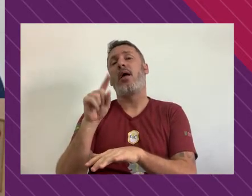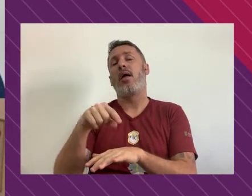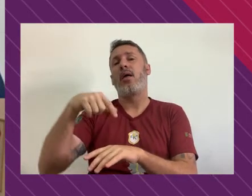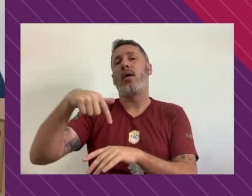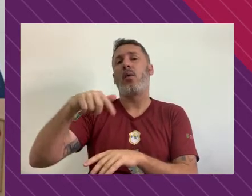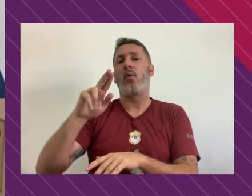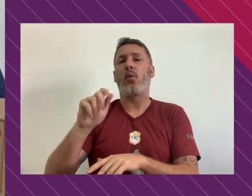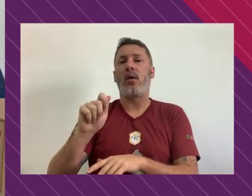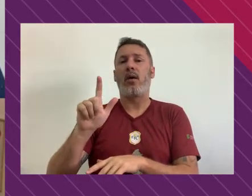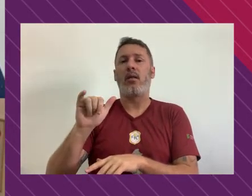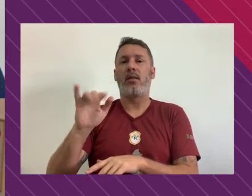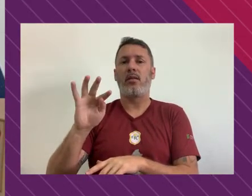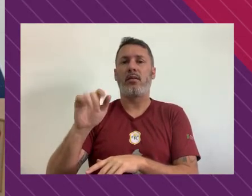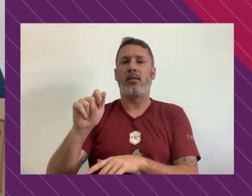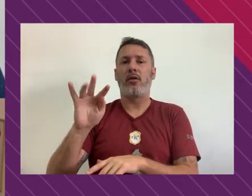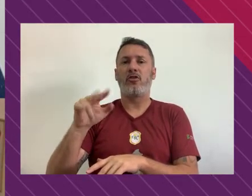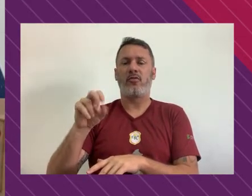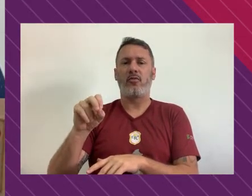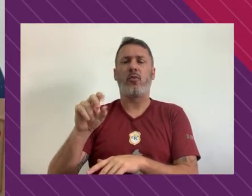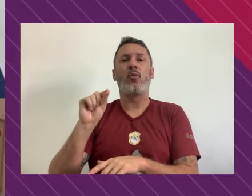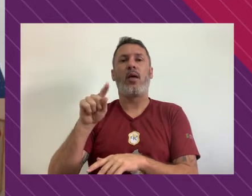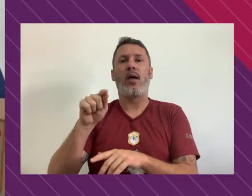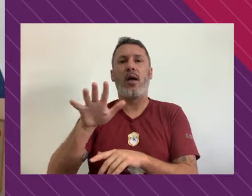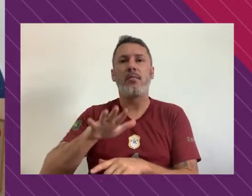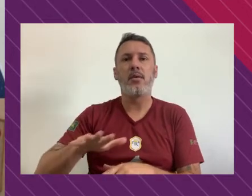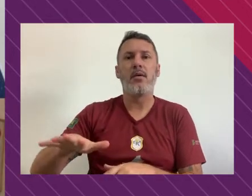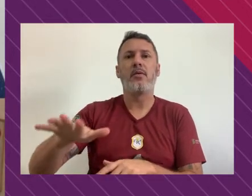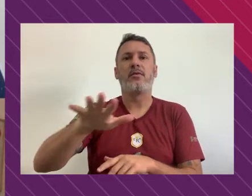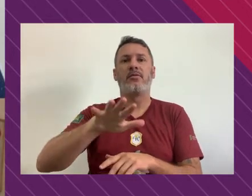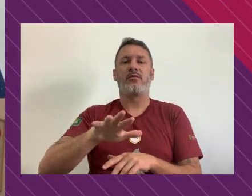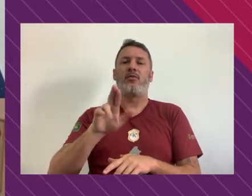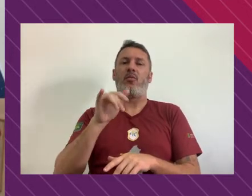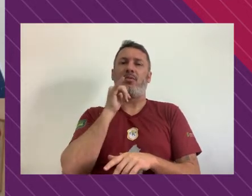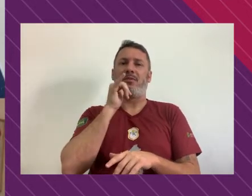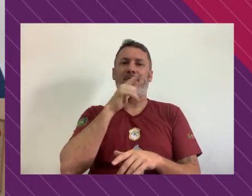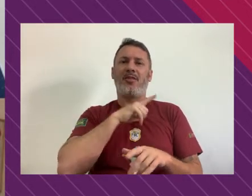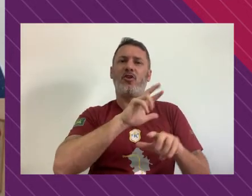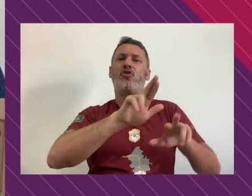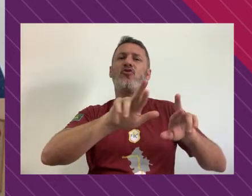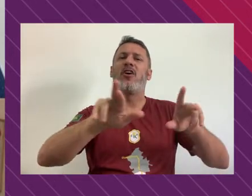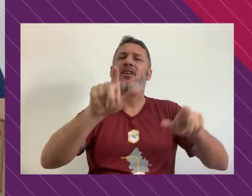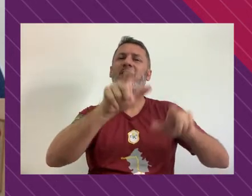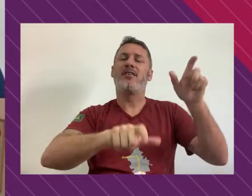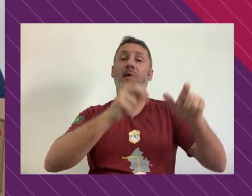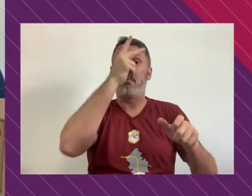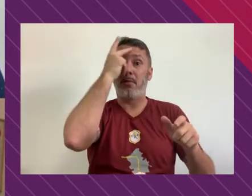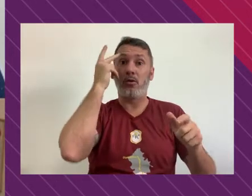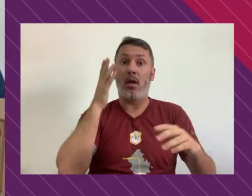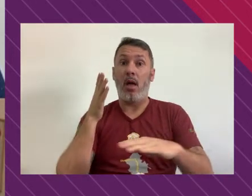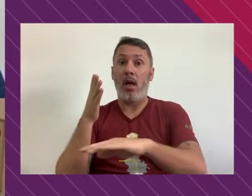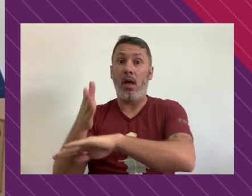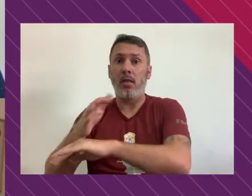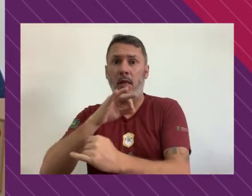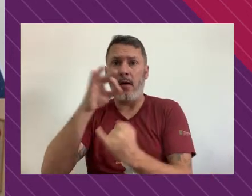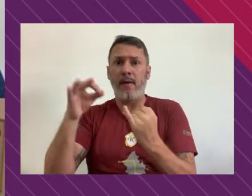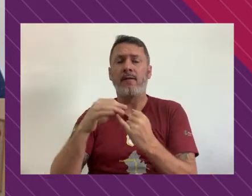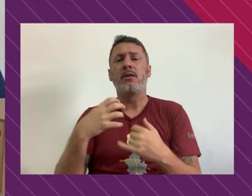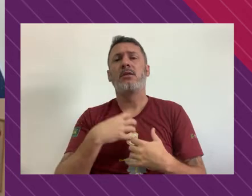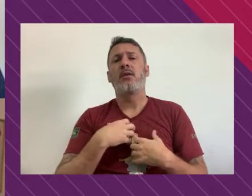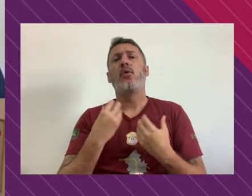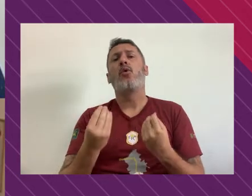é como é que as diferenças são recebidas, por exemplo, no IFES. Como é que as pessoas se sentem aí dentro? Como é que elas